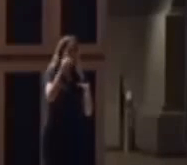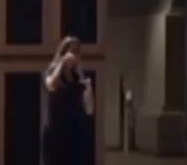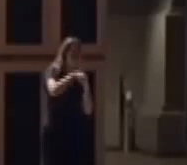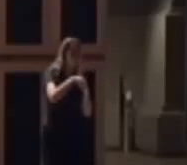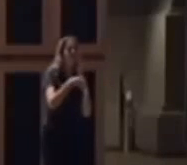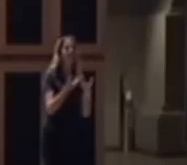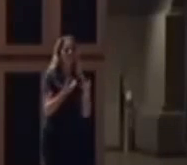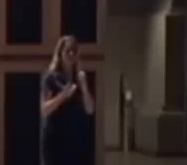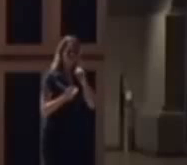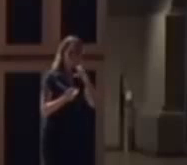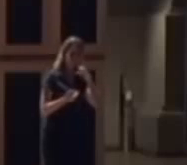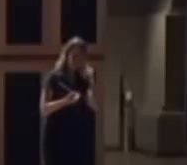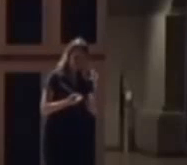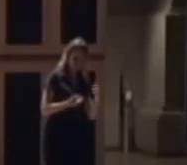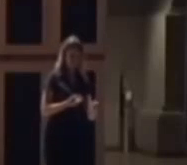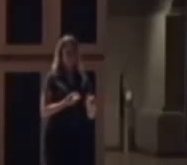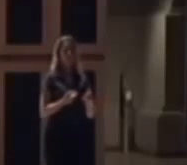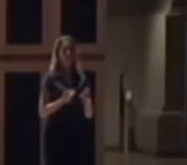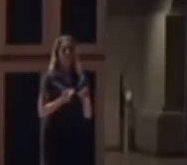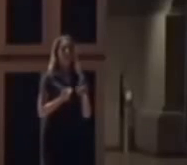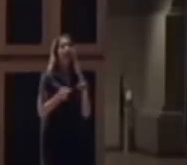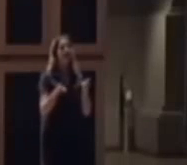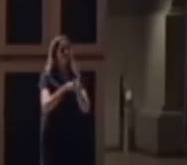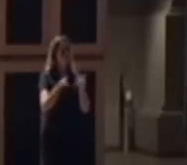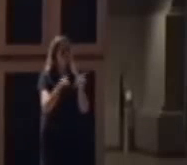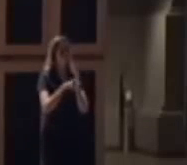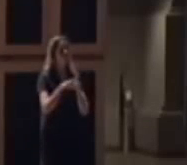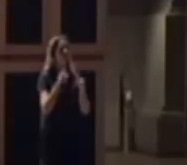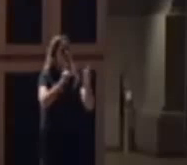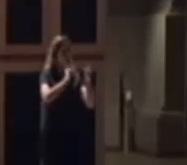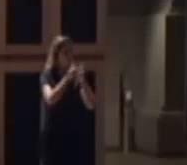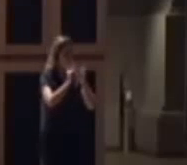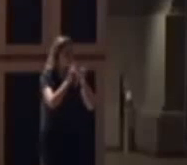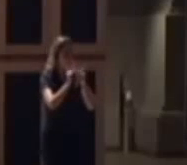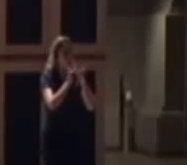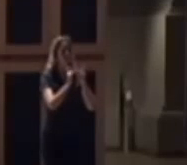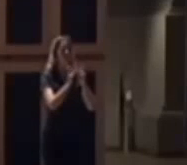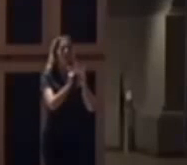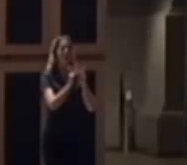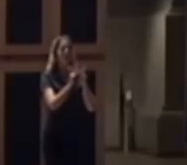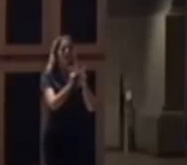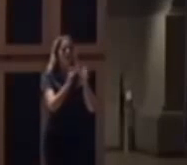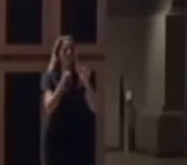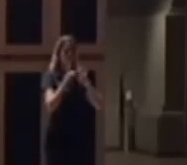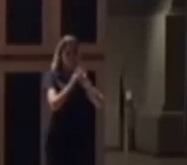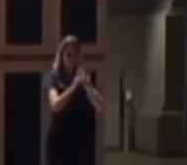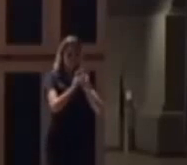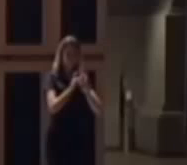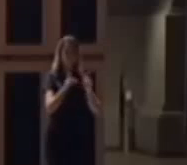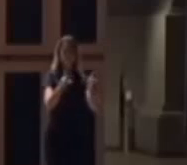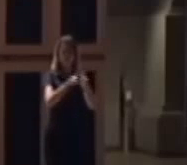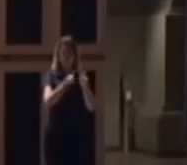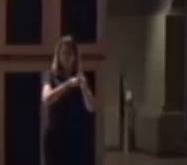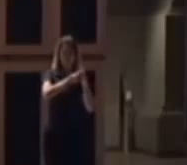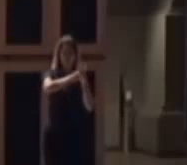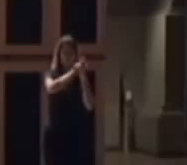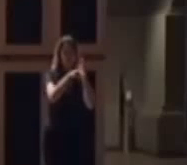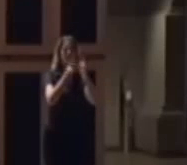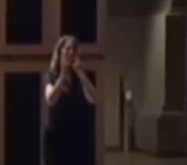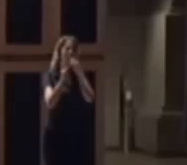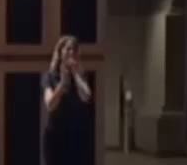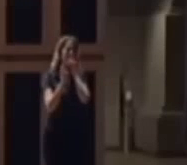OCIPs, reuniões gerenciais com o dirigente máximo do órgão estatal parceiro. Então, também tem reuniões, por